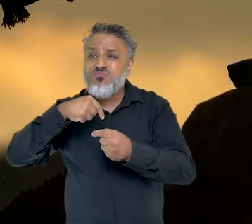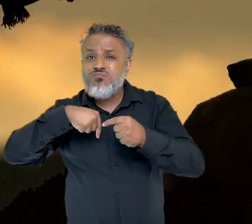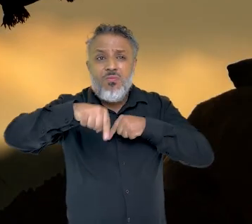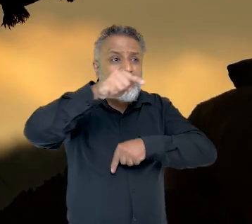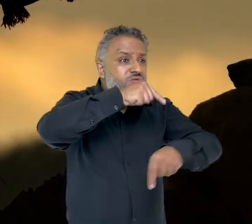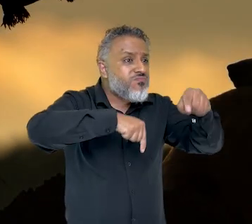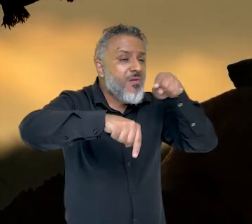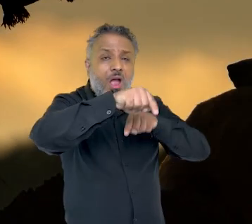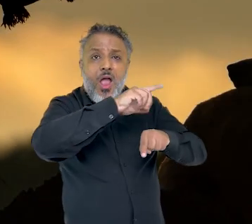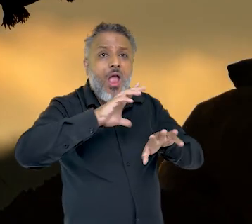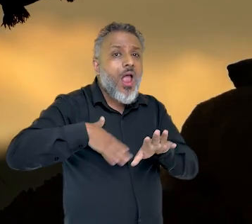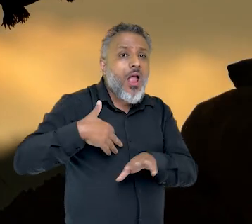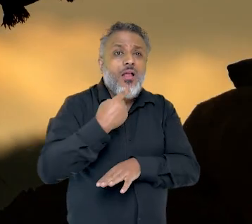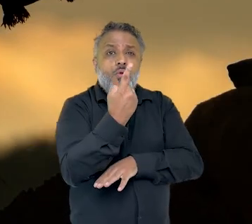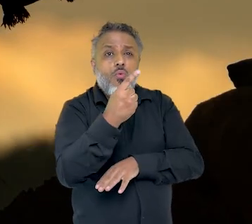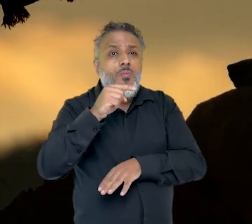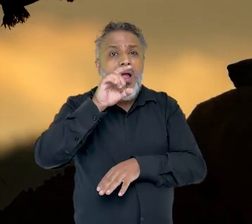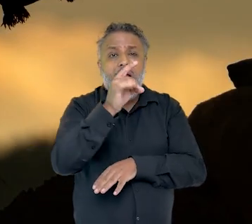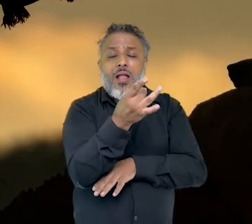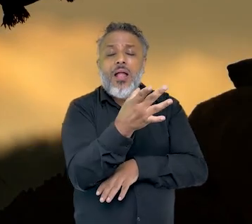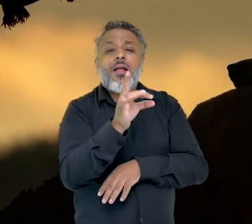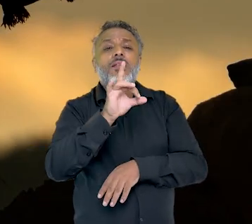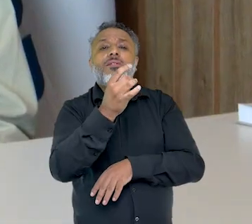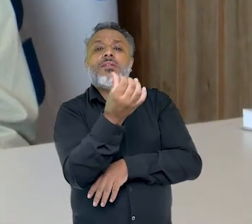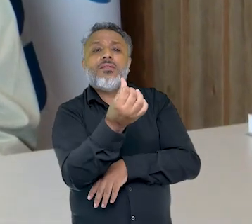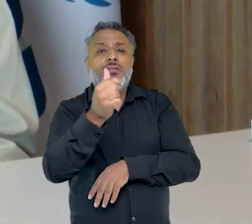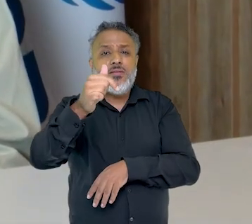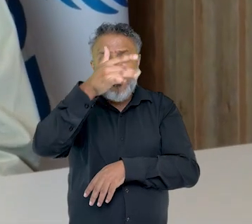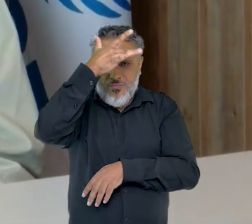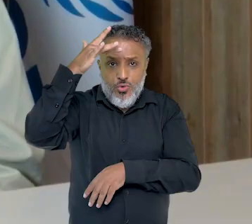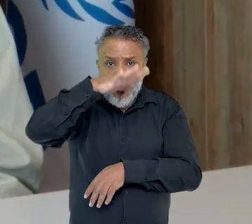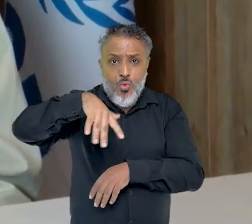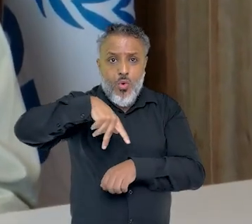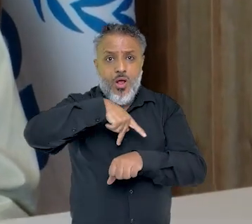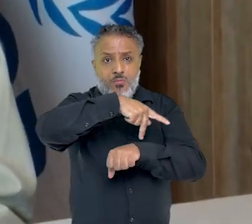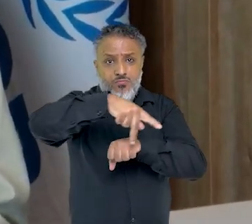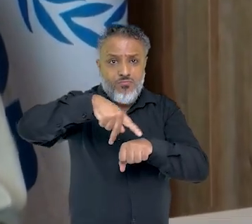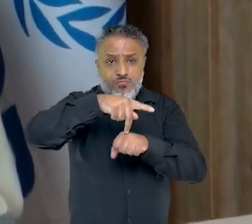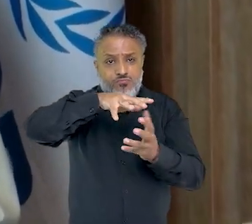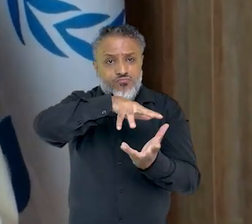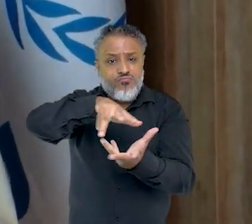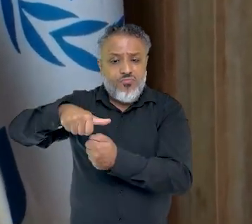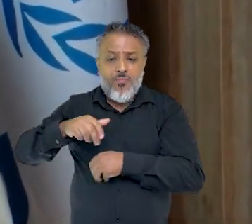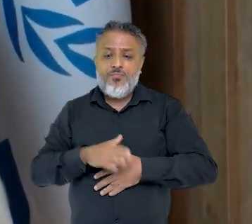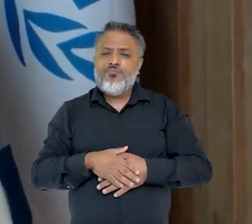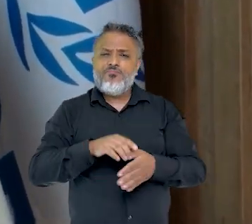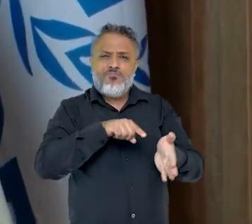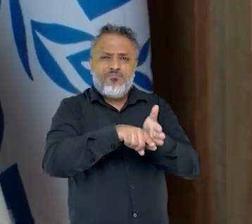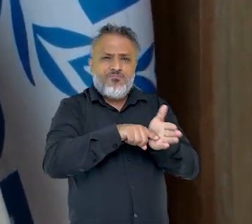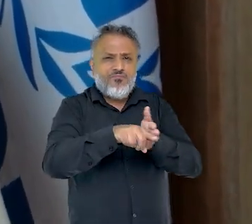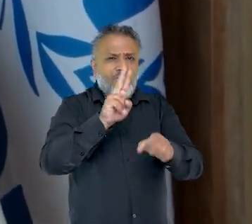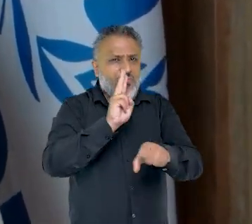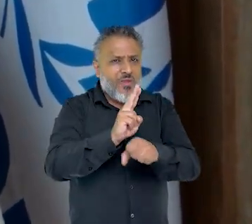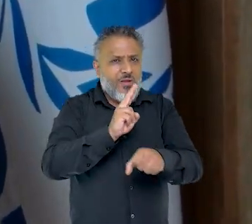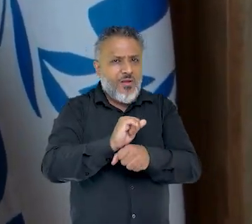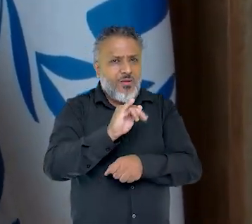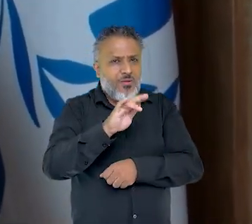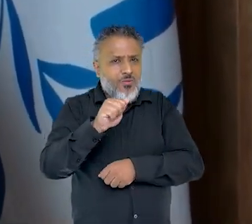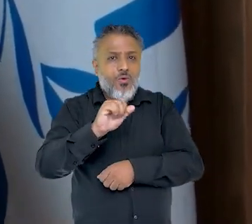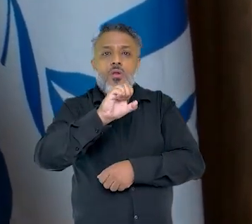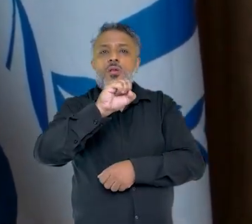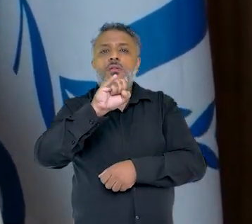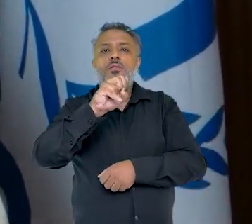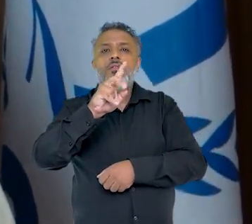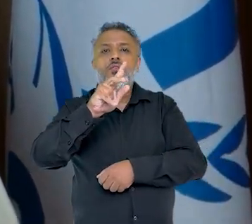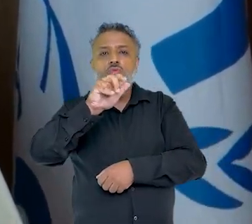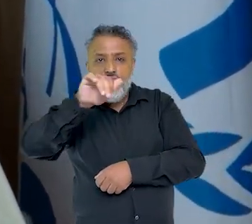a uma em cada 67 pessoas no planeta. A oficial de proteção do Acnur, Silvia Sander, explica que o